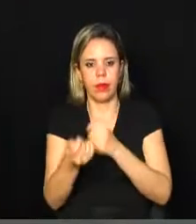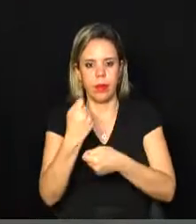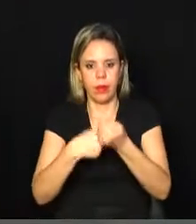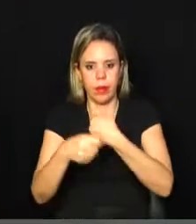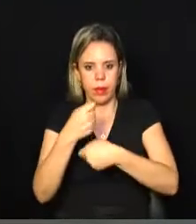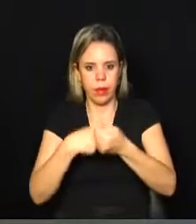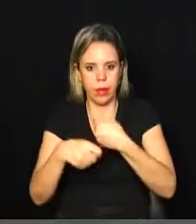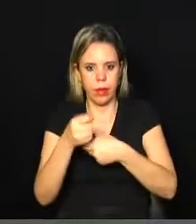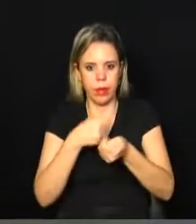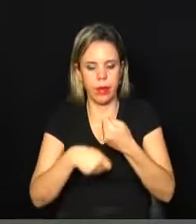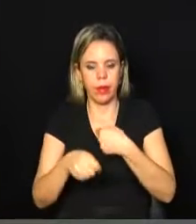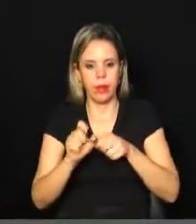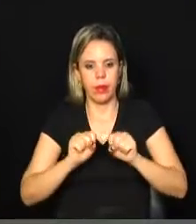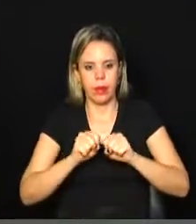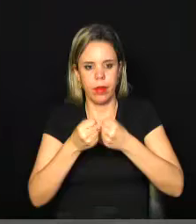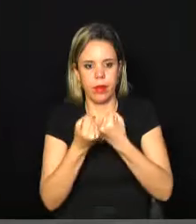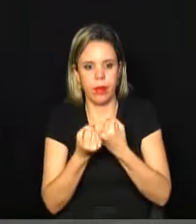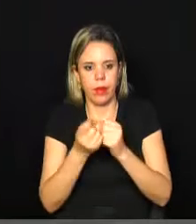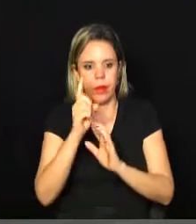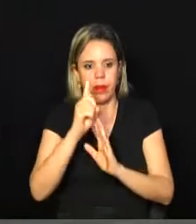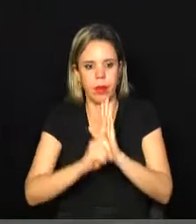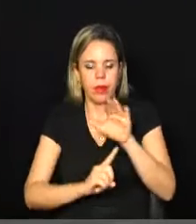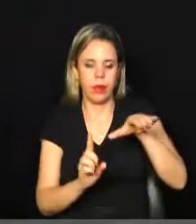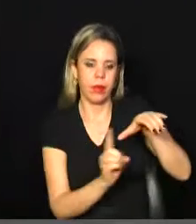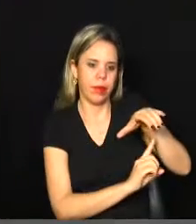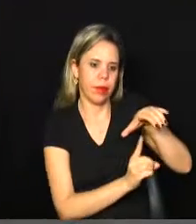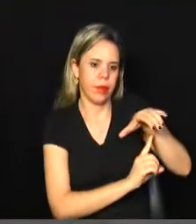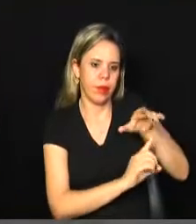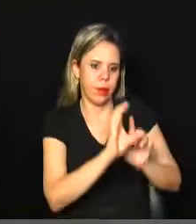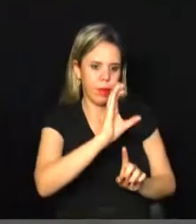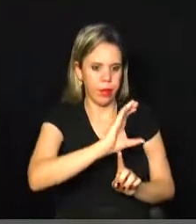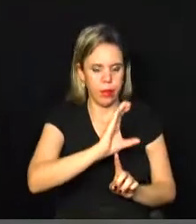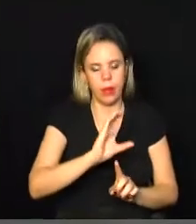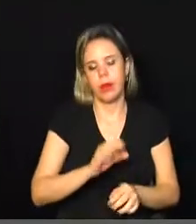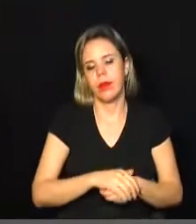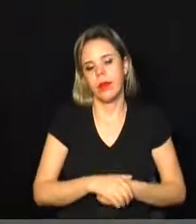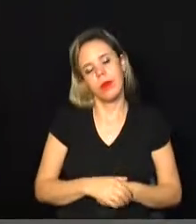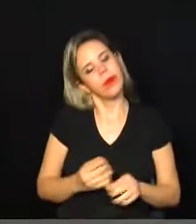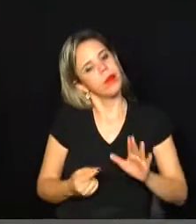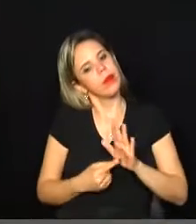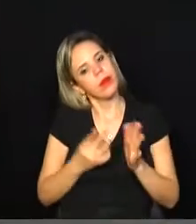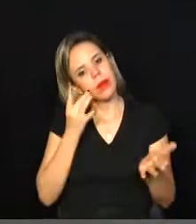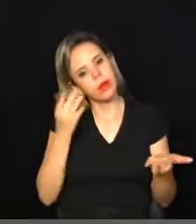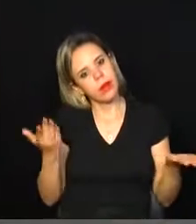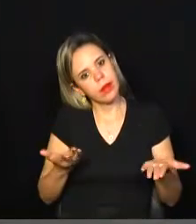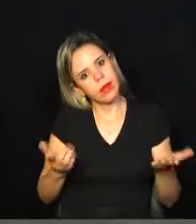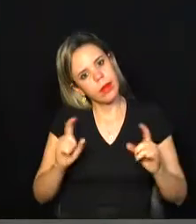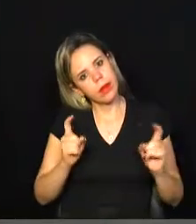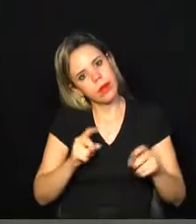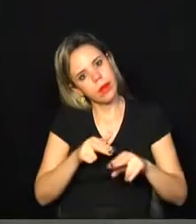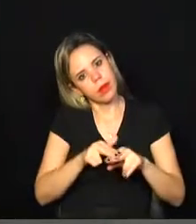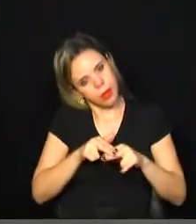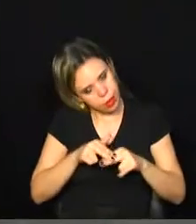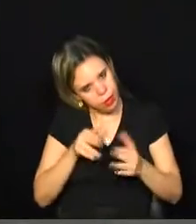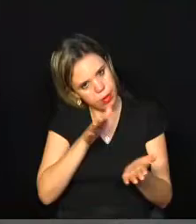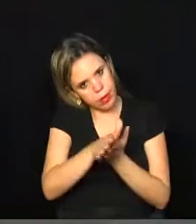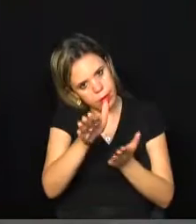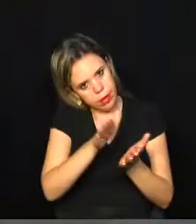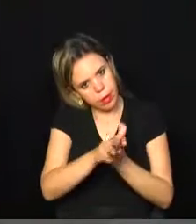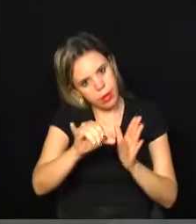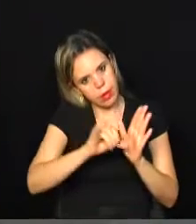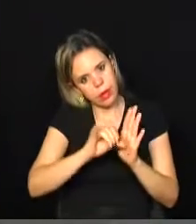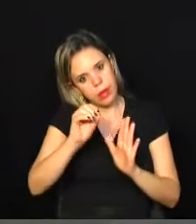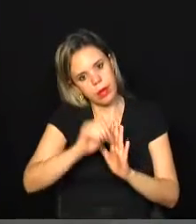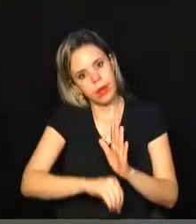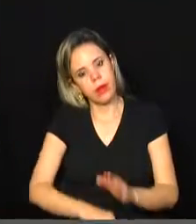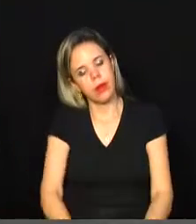economia e defesa dos direitos do consumidor e a presente reunião foi devidamente publicada no